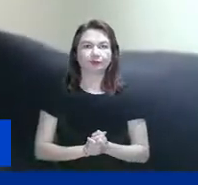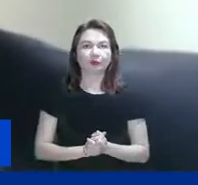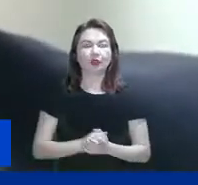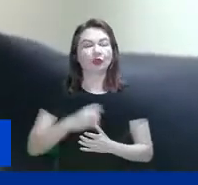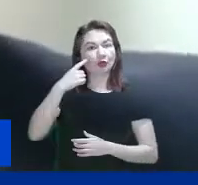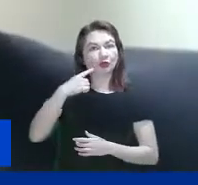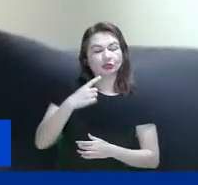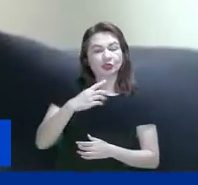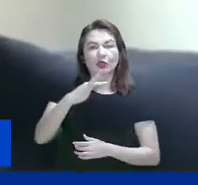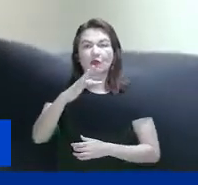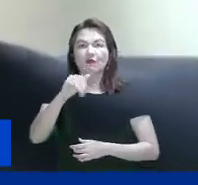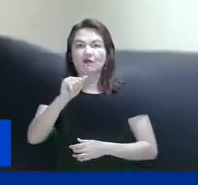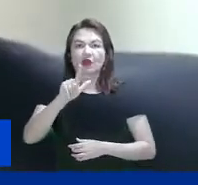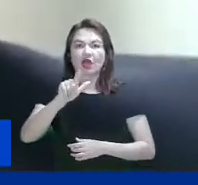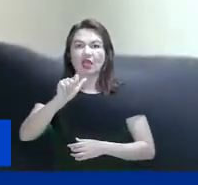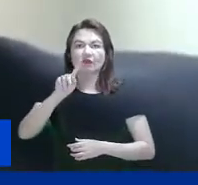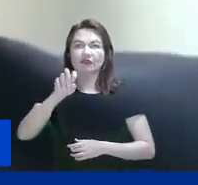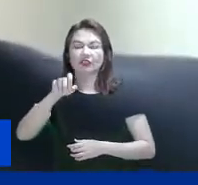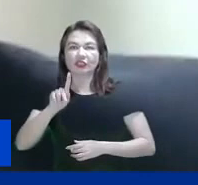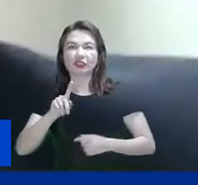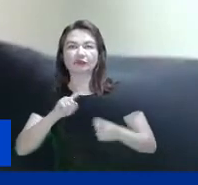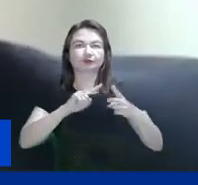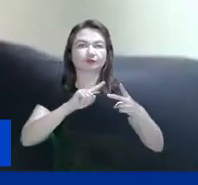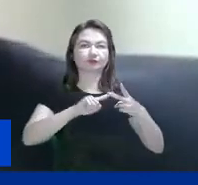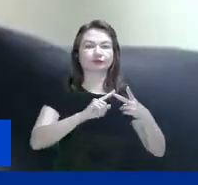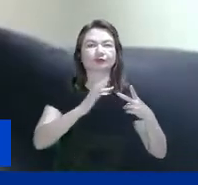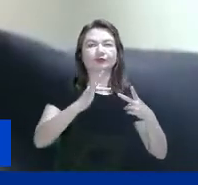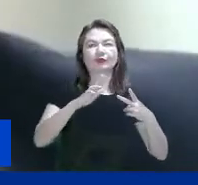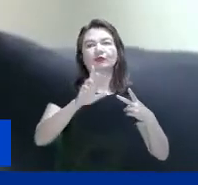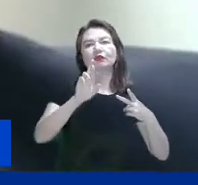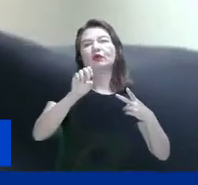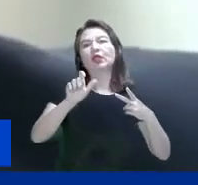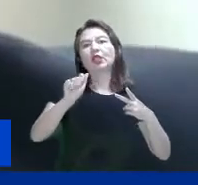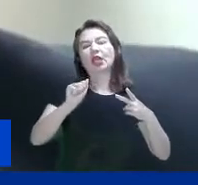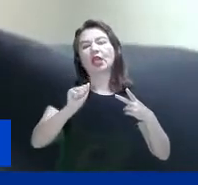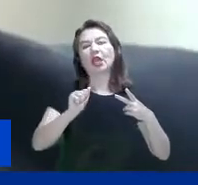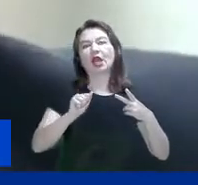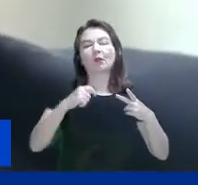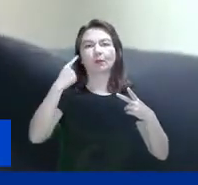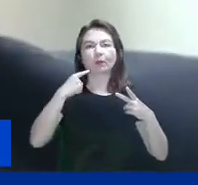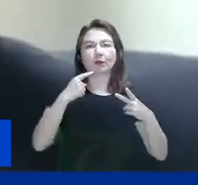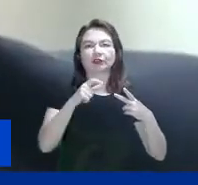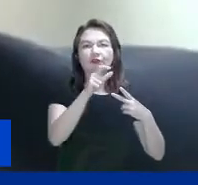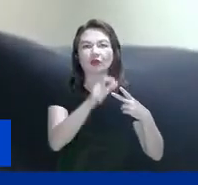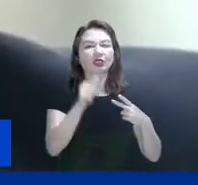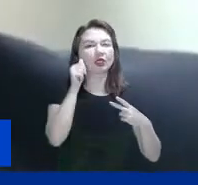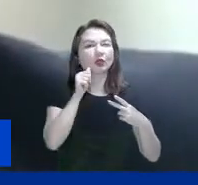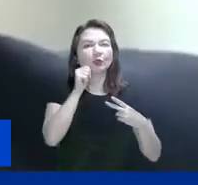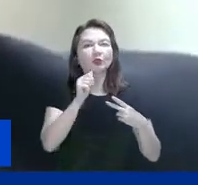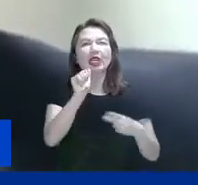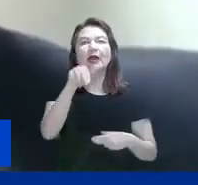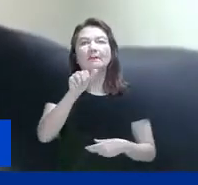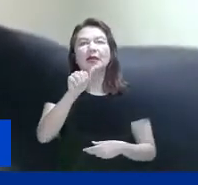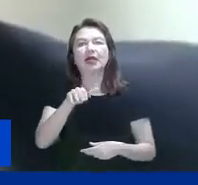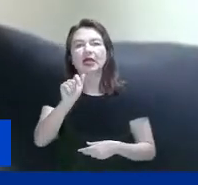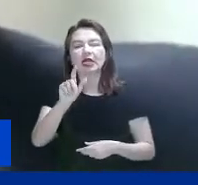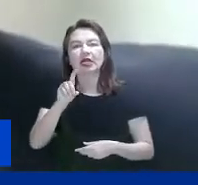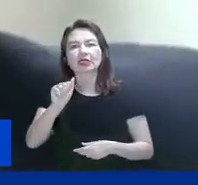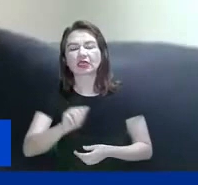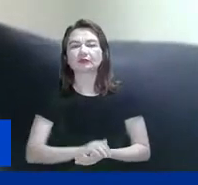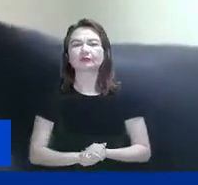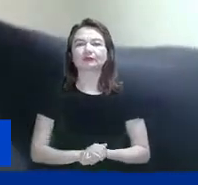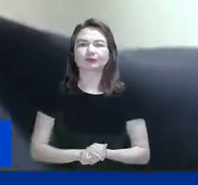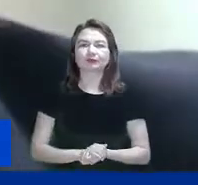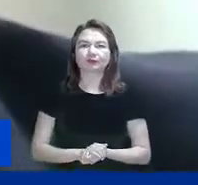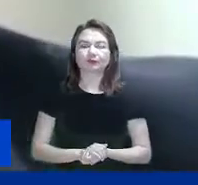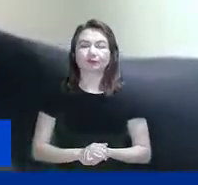e Antônio Paulo de Oliveira Furlan será patrocinado pela doutora Amanda Lima Figueiredo. Funcionarão neste julgamento